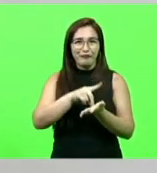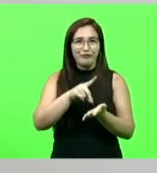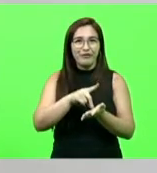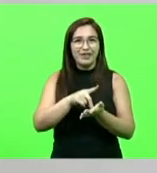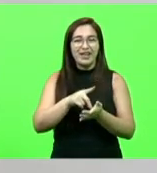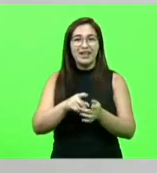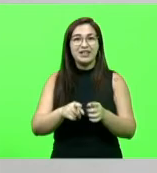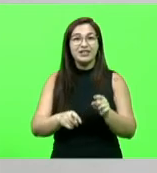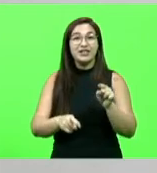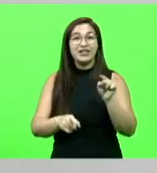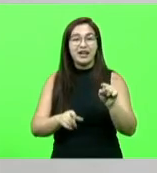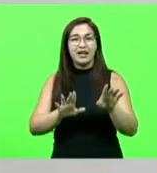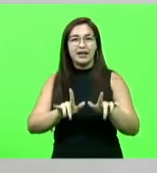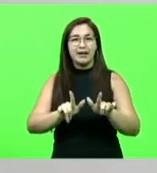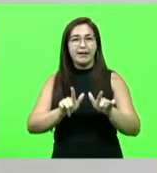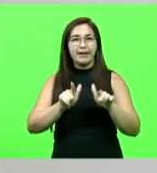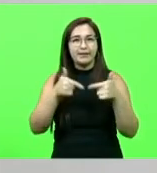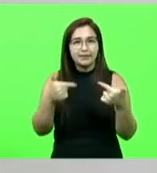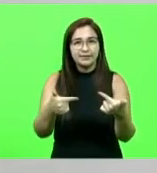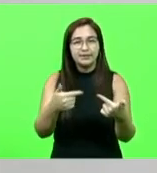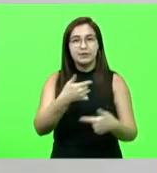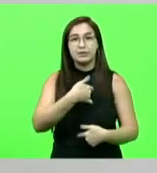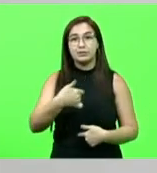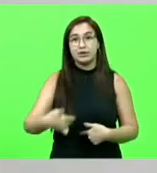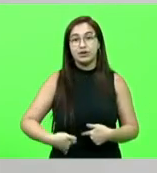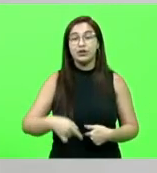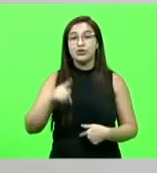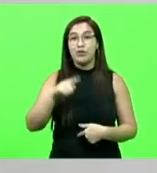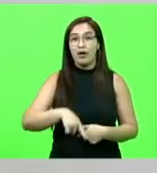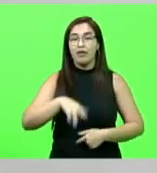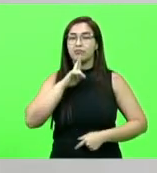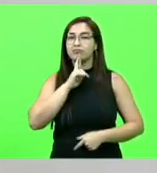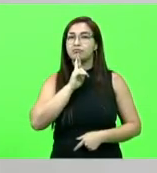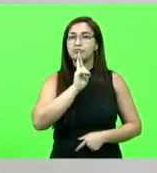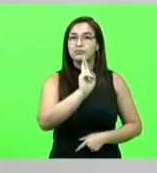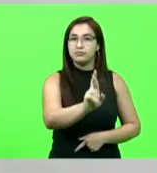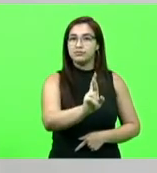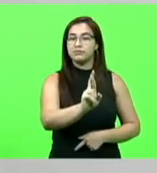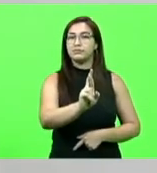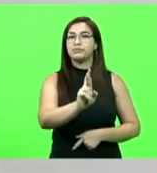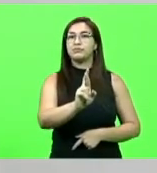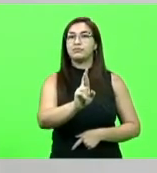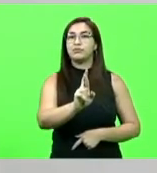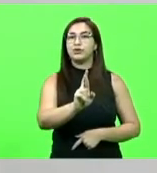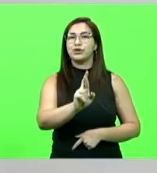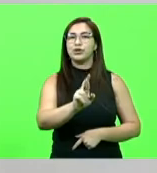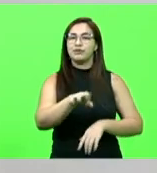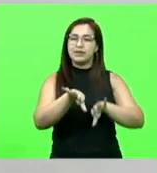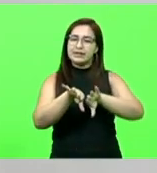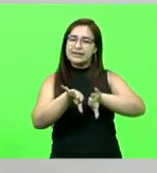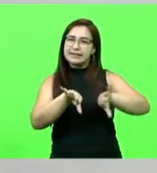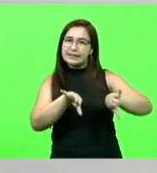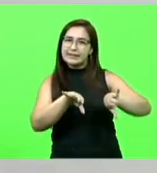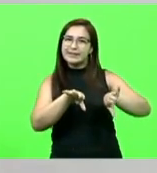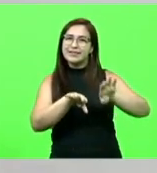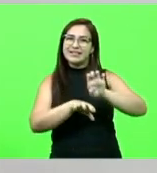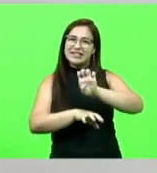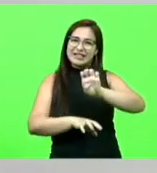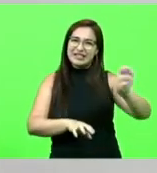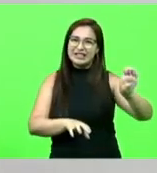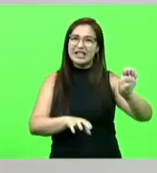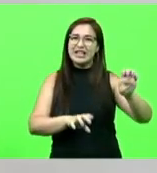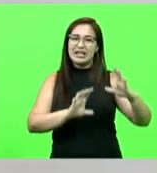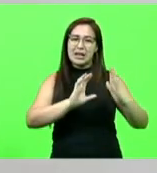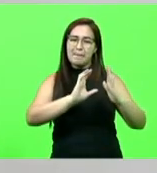Essa ação do ministro Lewandowski é uma resposta de um puxadinho da esquerda, de mais um partido da